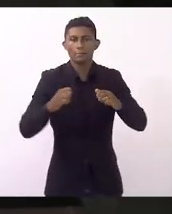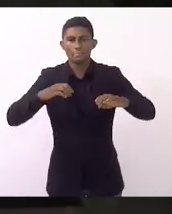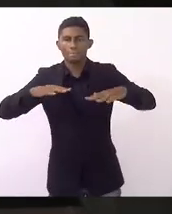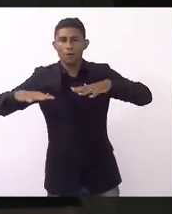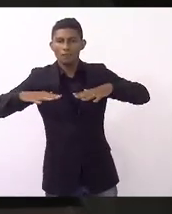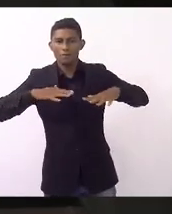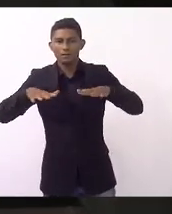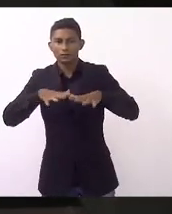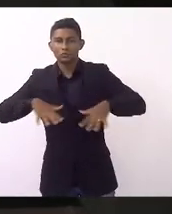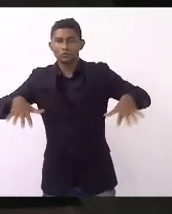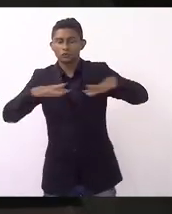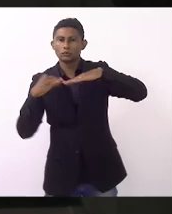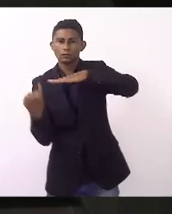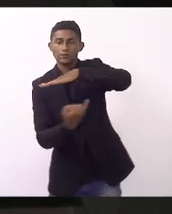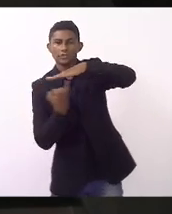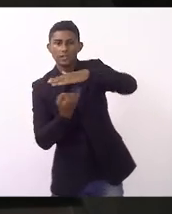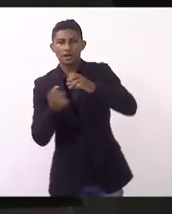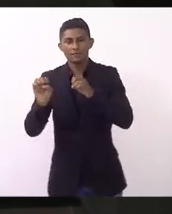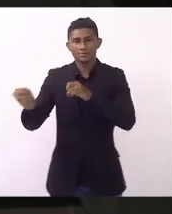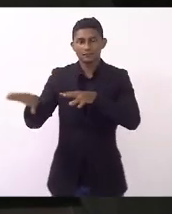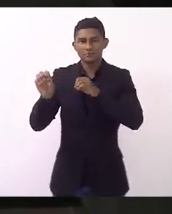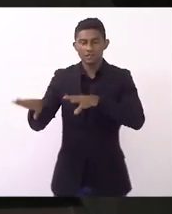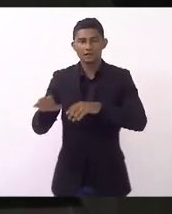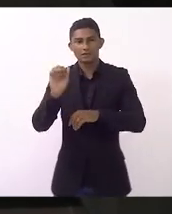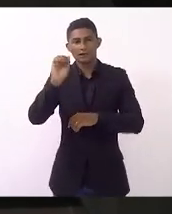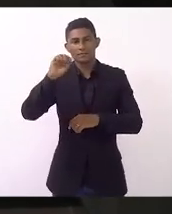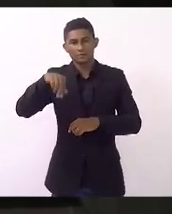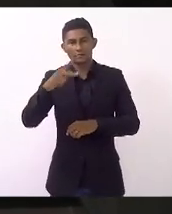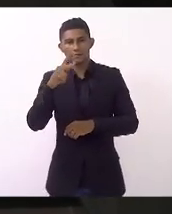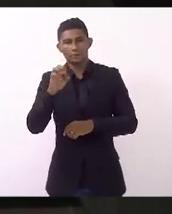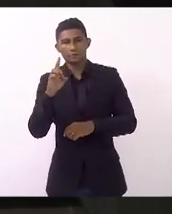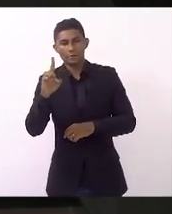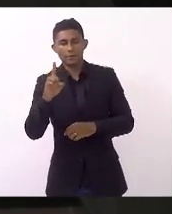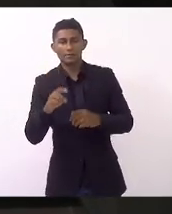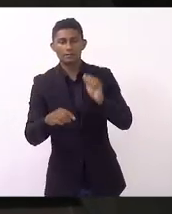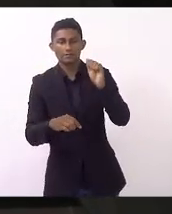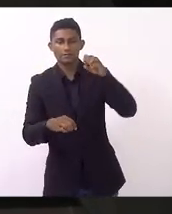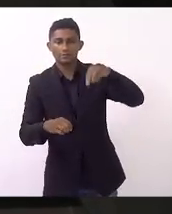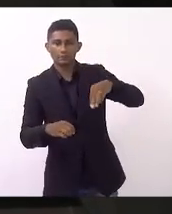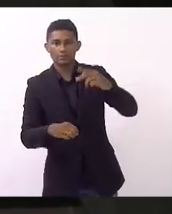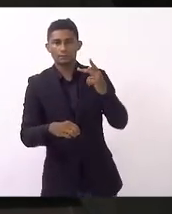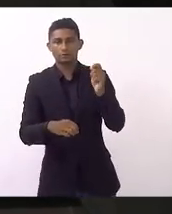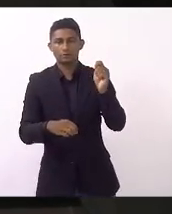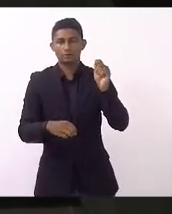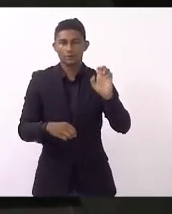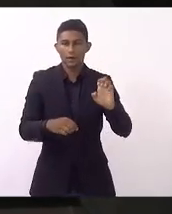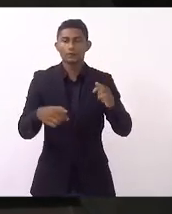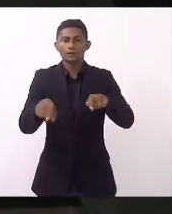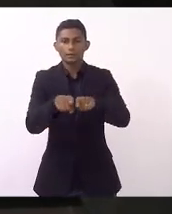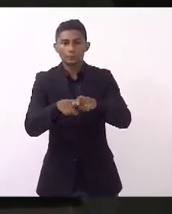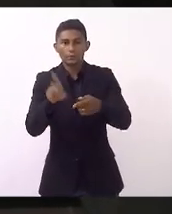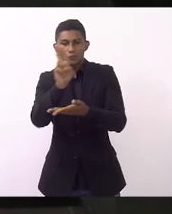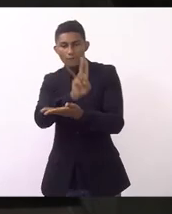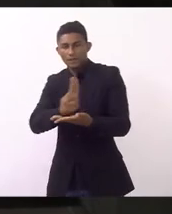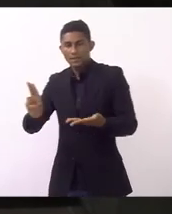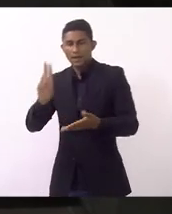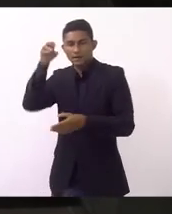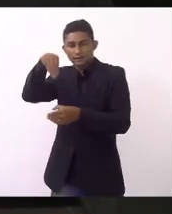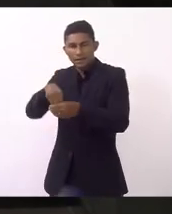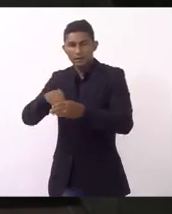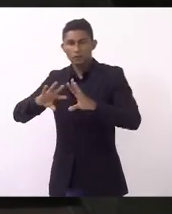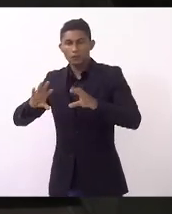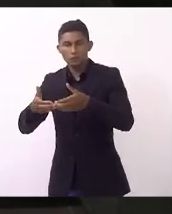com as entidades do mundo acadêmico, com a AMPED, com a ANFOP, com a AMPAI, com os movimentos sociais das universidades. Então, eu quero